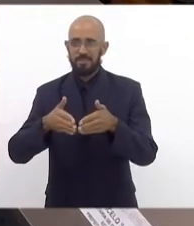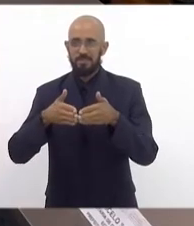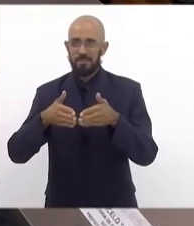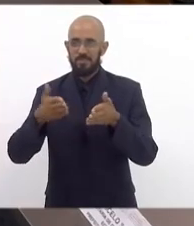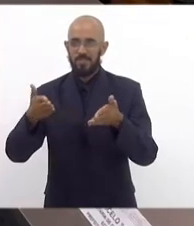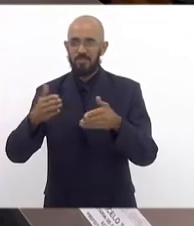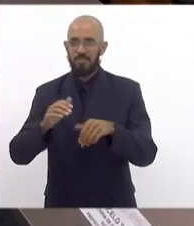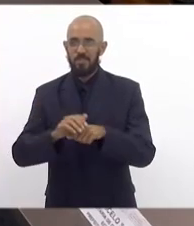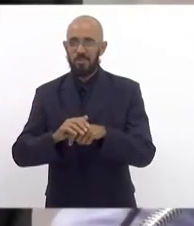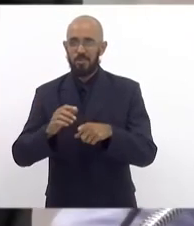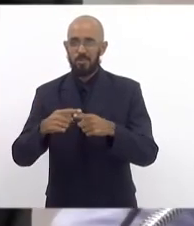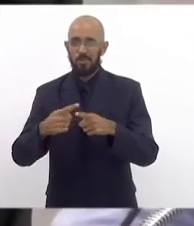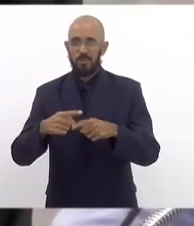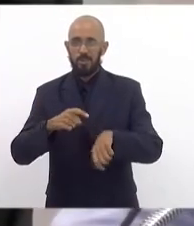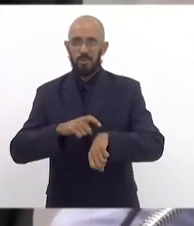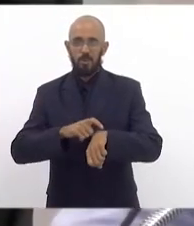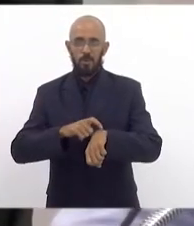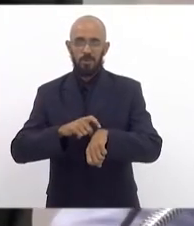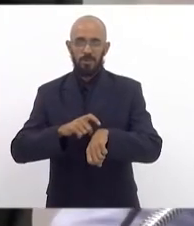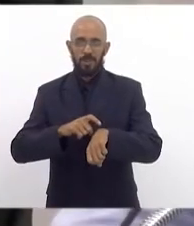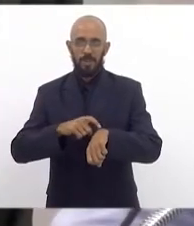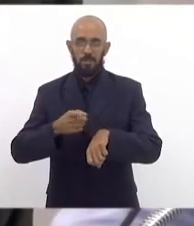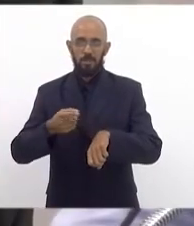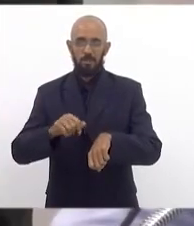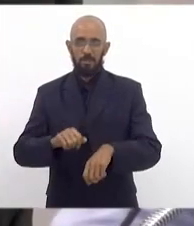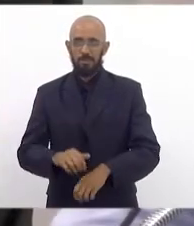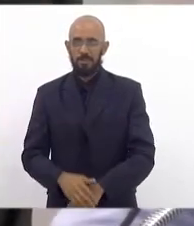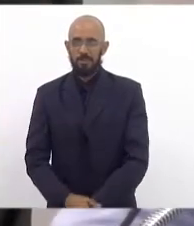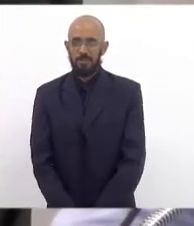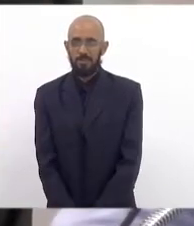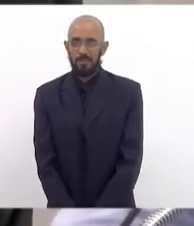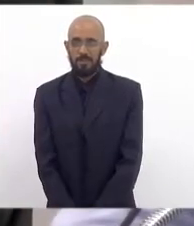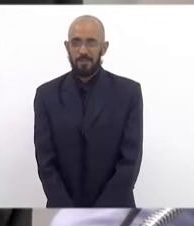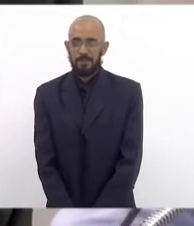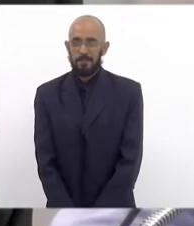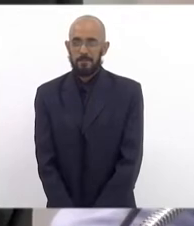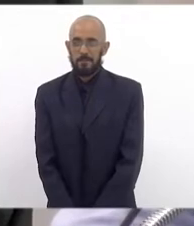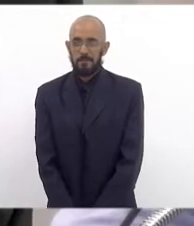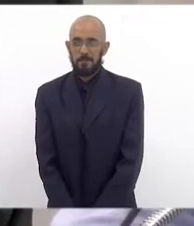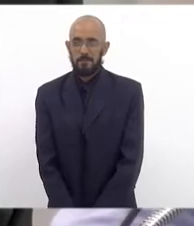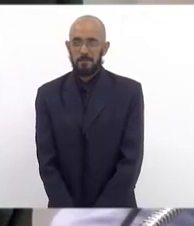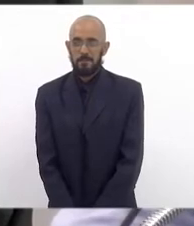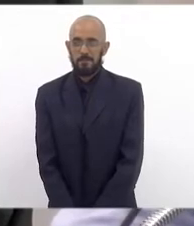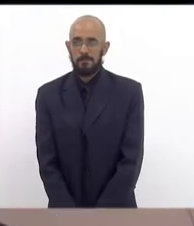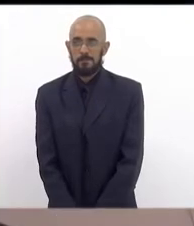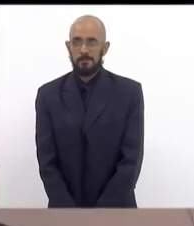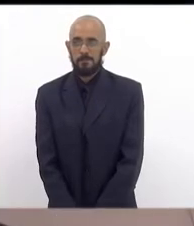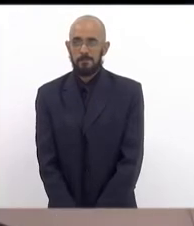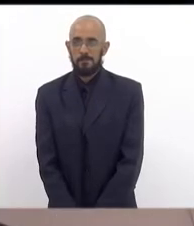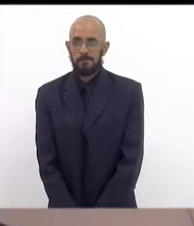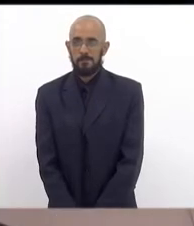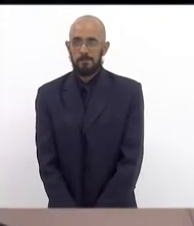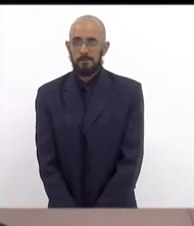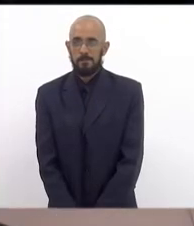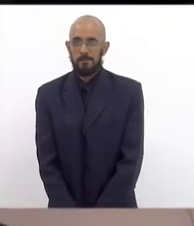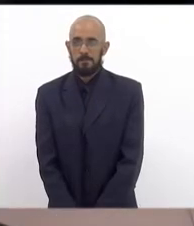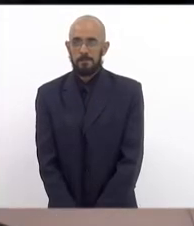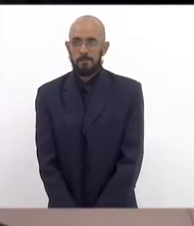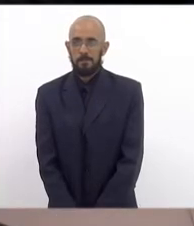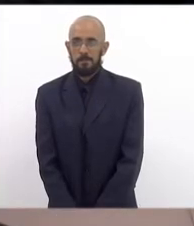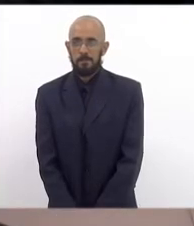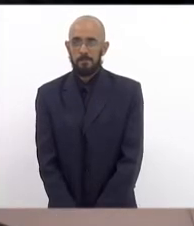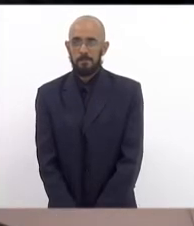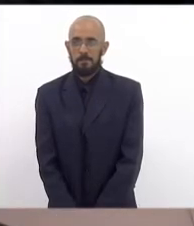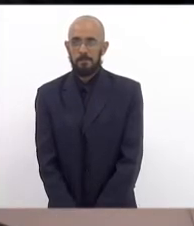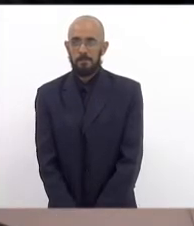que eu tô correndo quanto tempo também meia hora para gente acabar tô aqui escutando também as ponderações tem